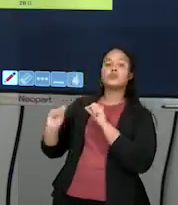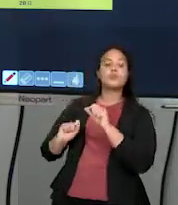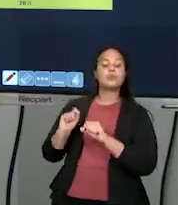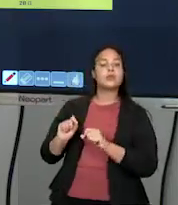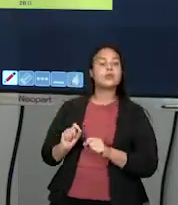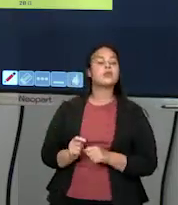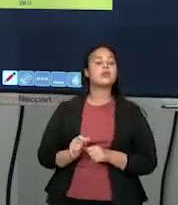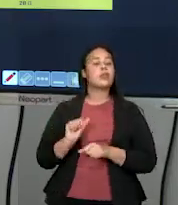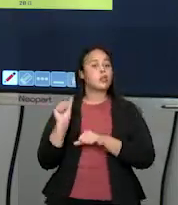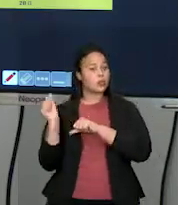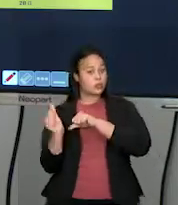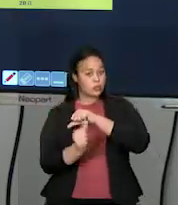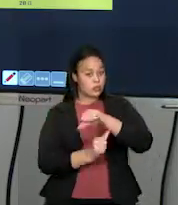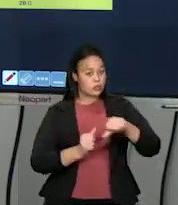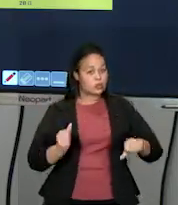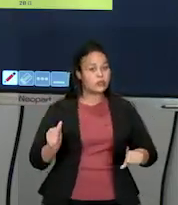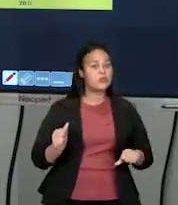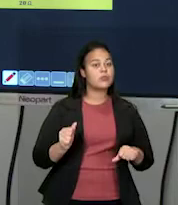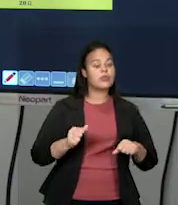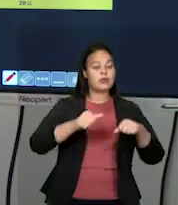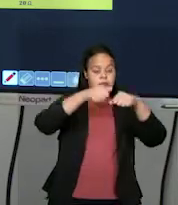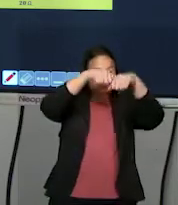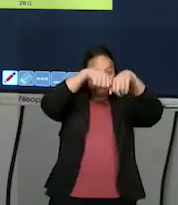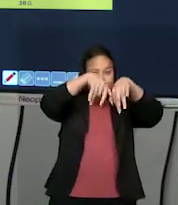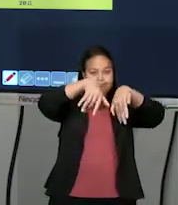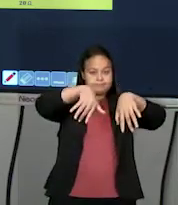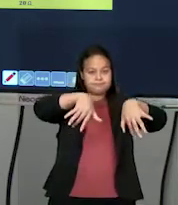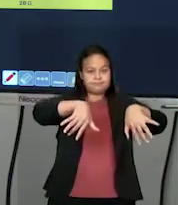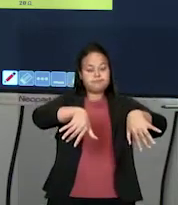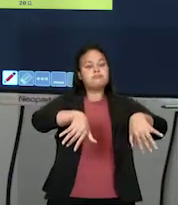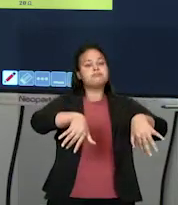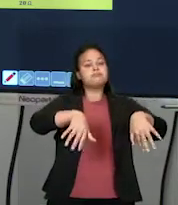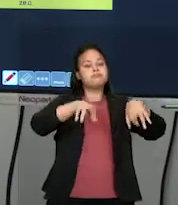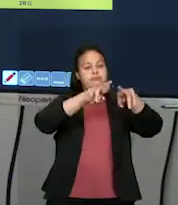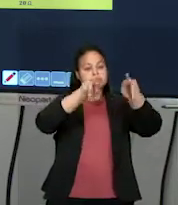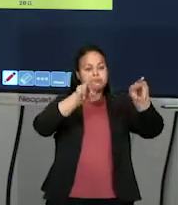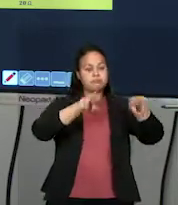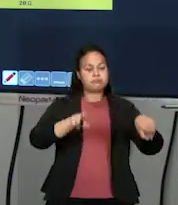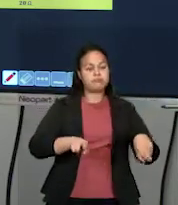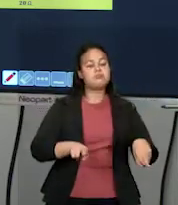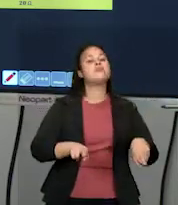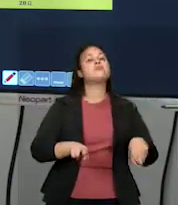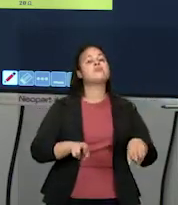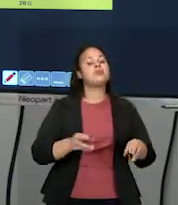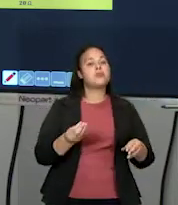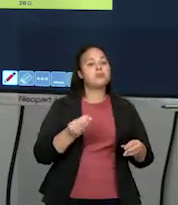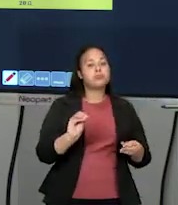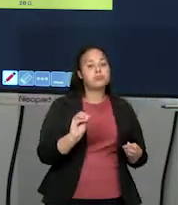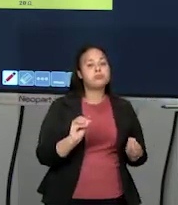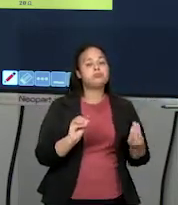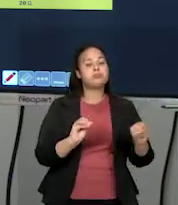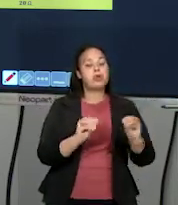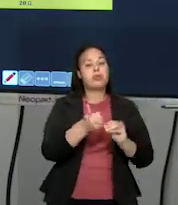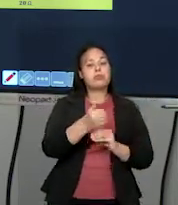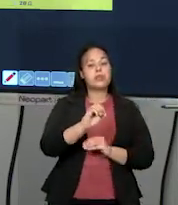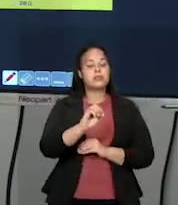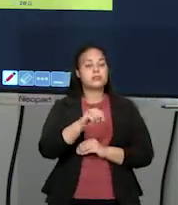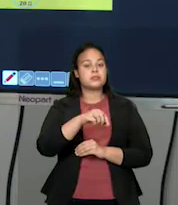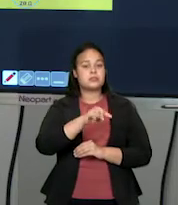no lugar daquela ramificação, eu coloquei o resistor equivalente com uma resistência elétrica de 10